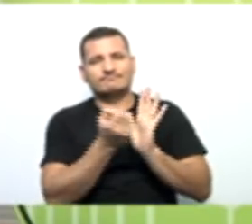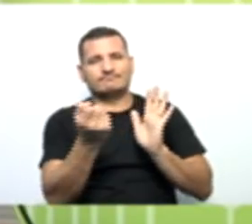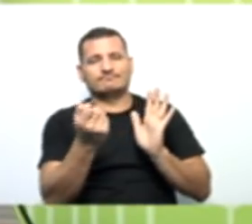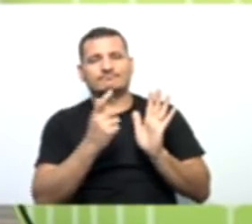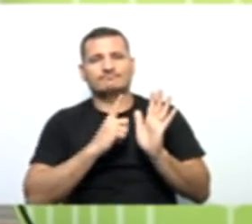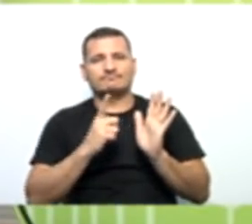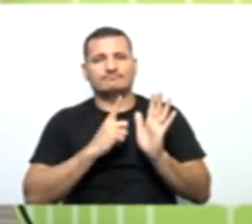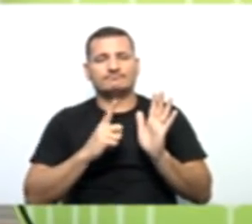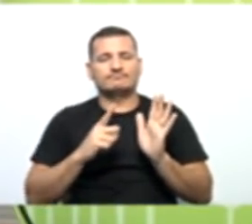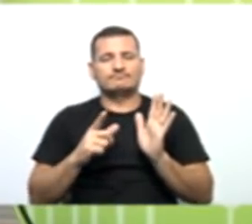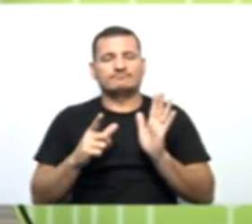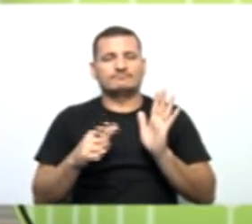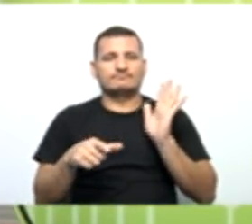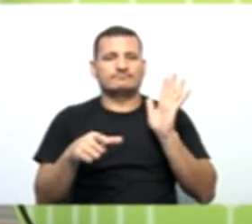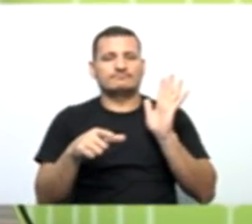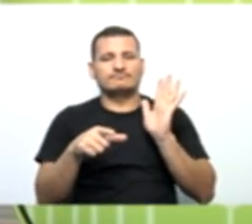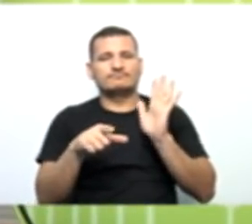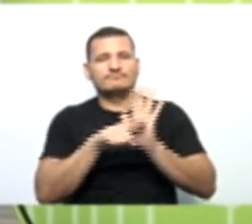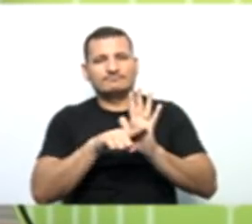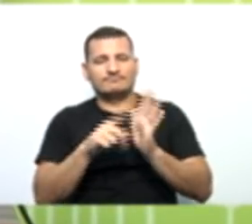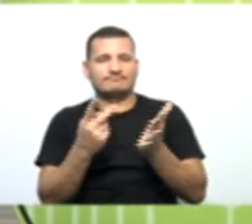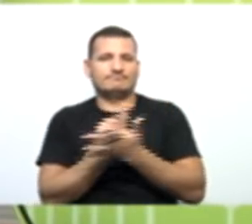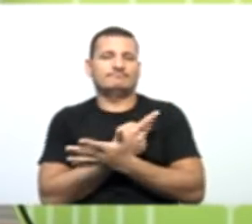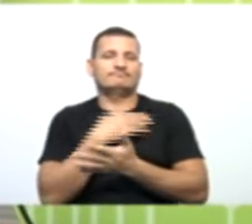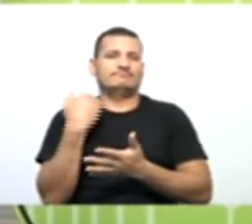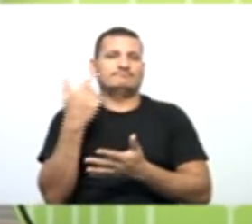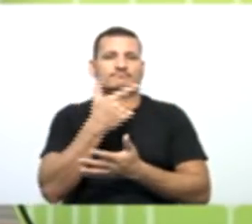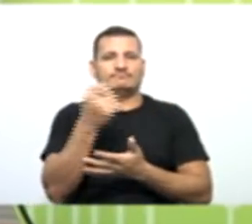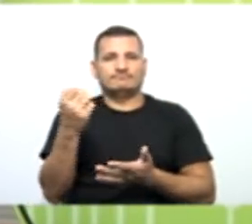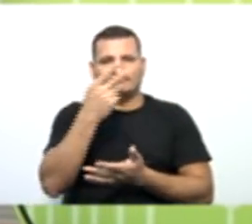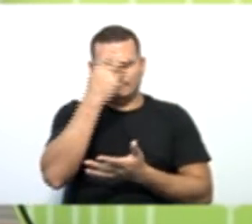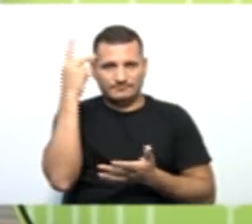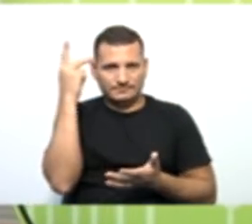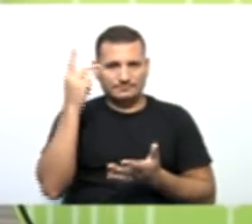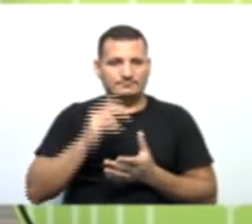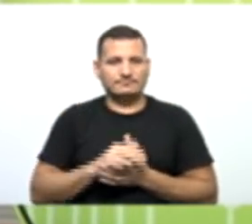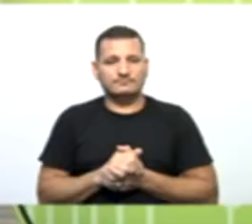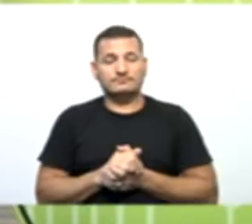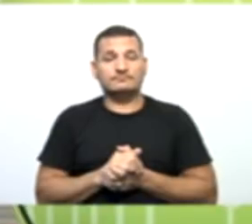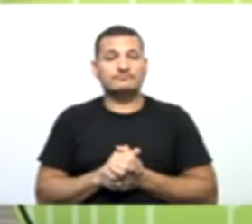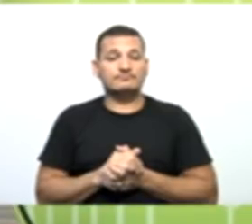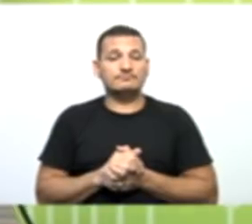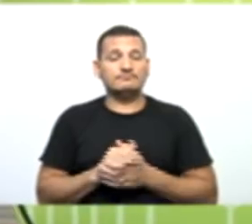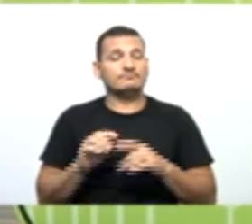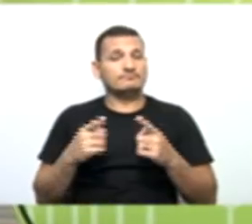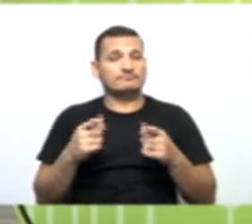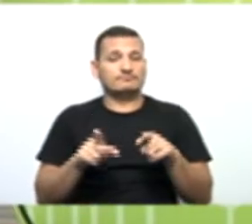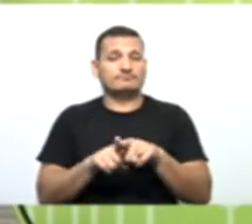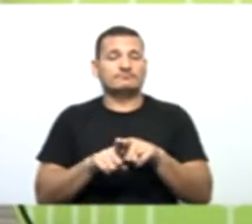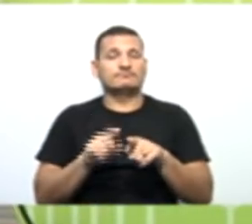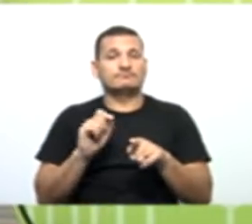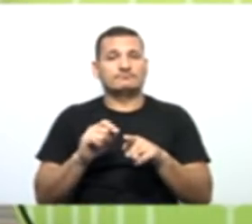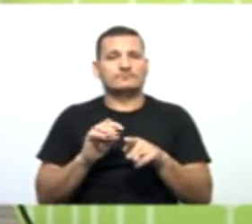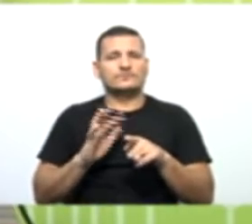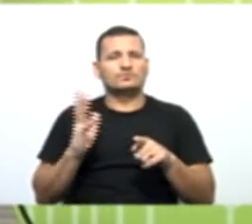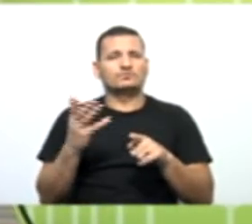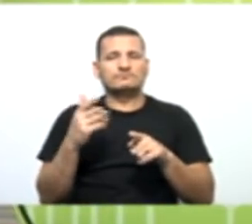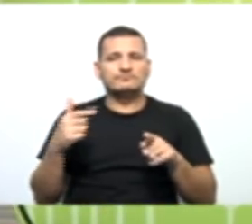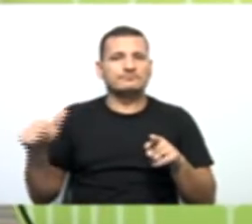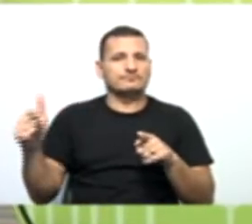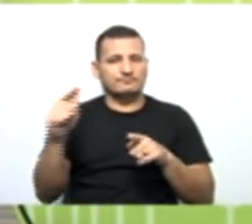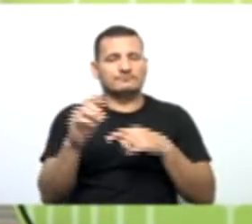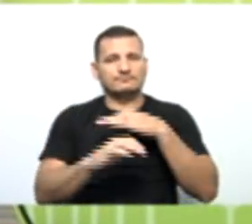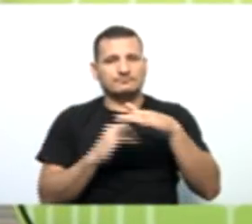essa imagem de um local que aconteceu essa tragédia, que aconteceu esse acidente. Mas também serviu para que todos os outros órgãos, todas